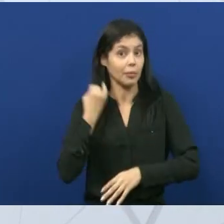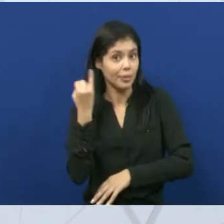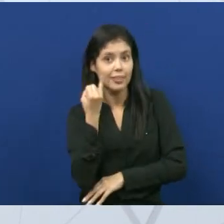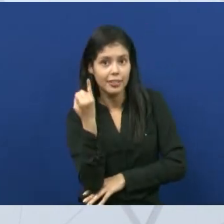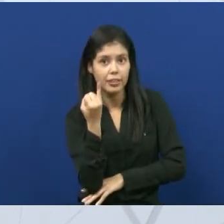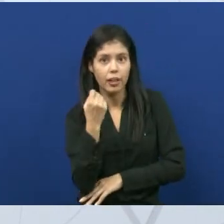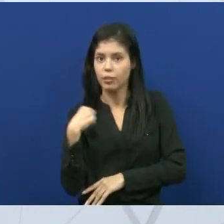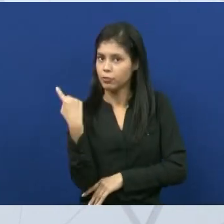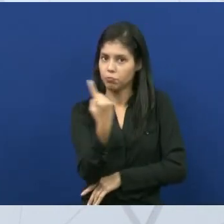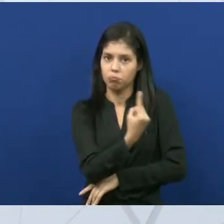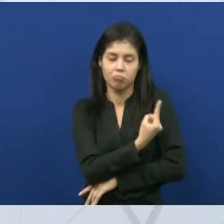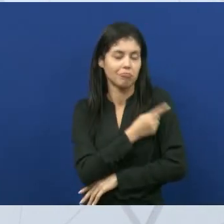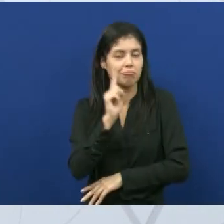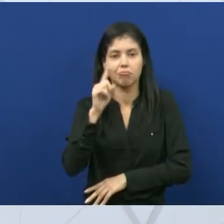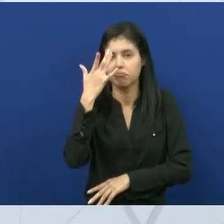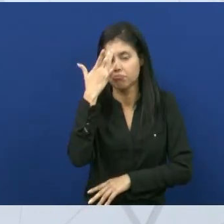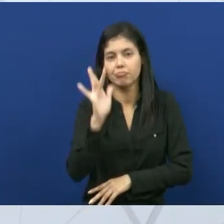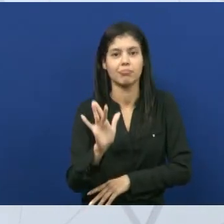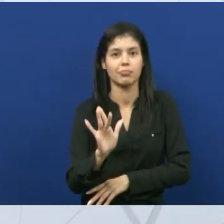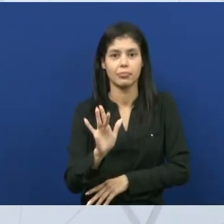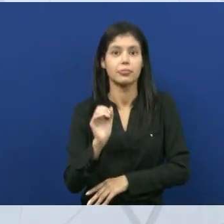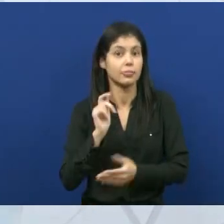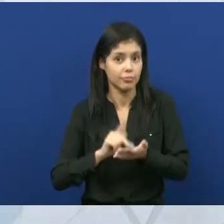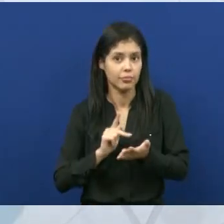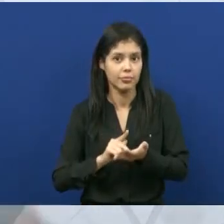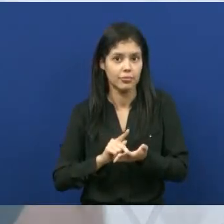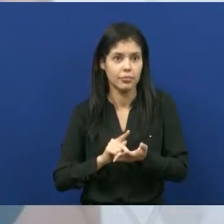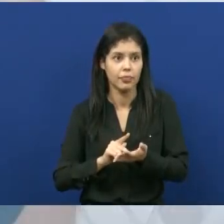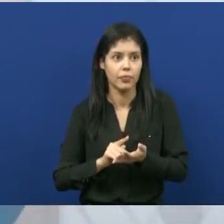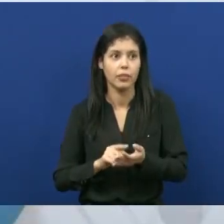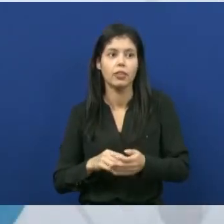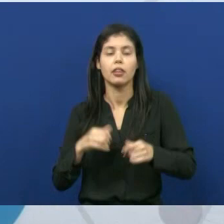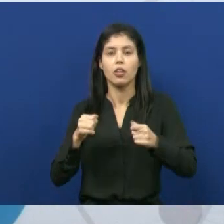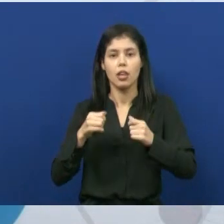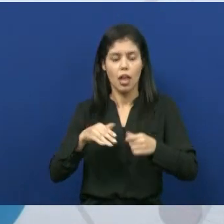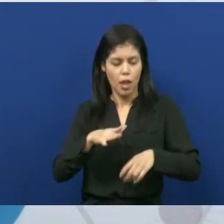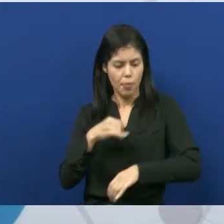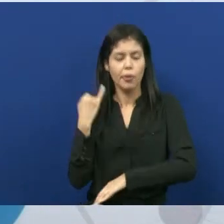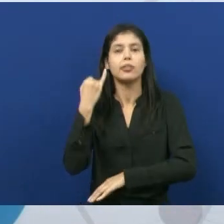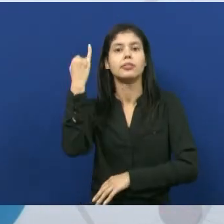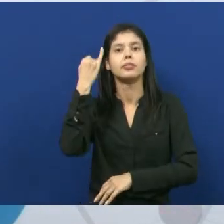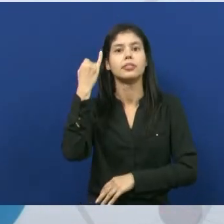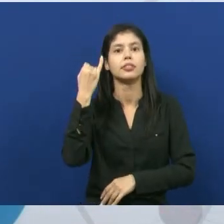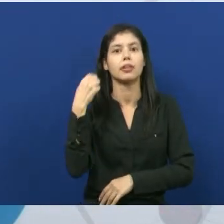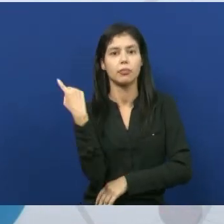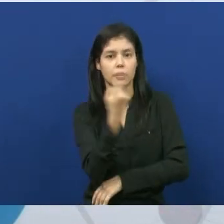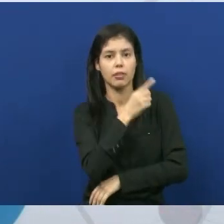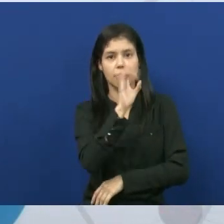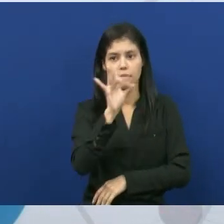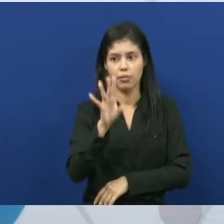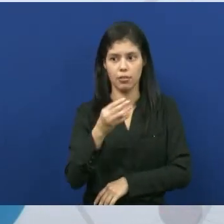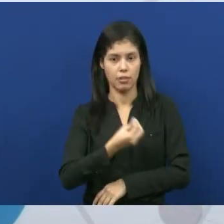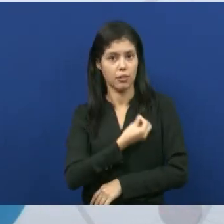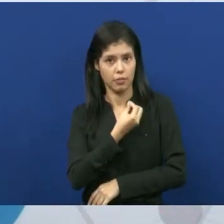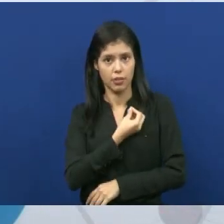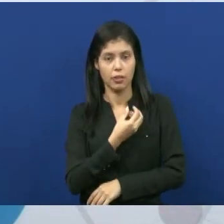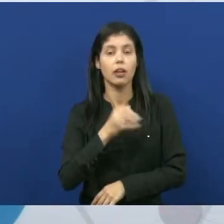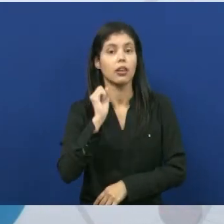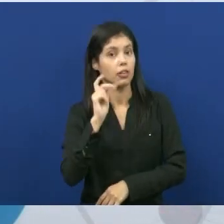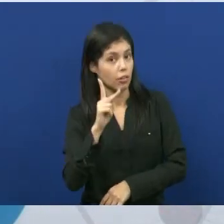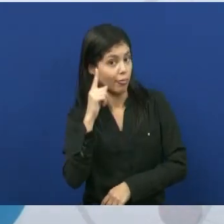interessante nós não sabíamos não é verdade que a matemática era tão presente para cada um de nós